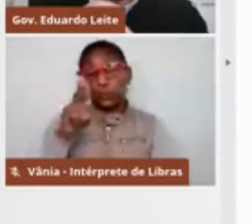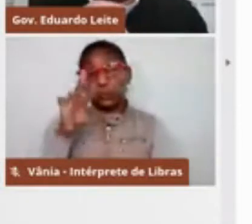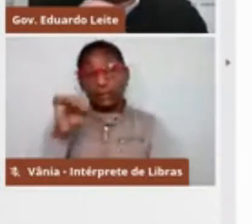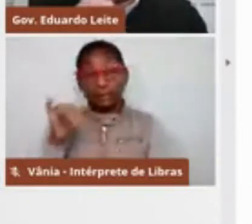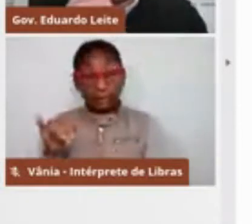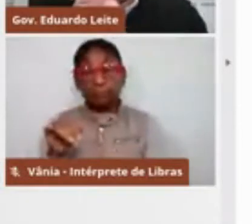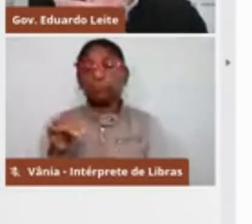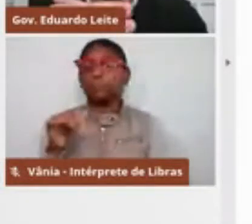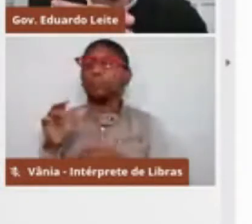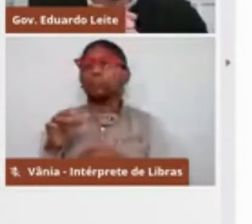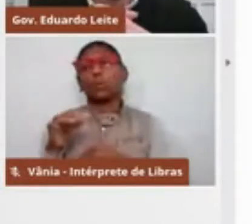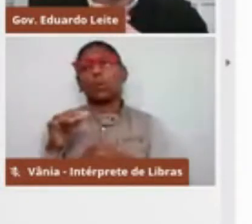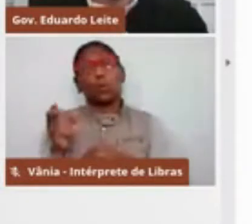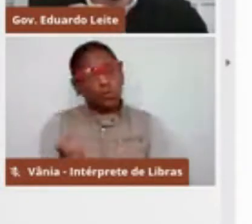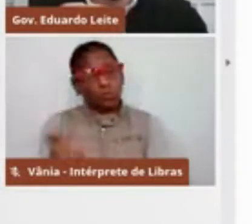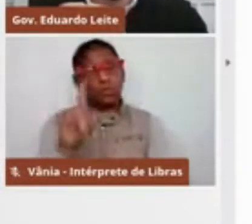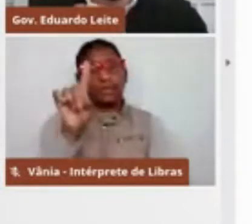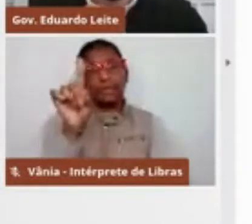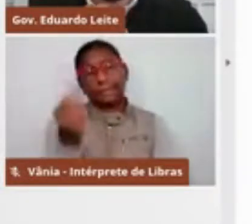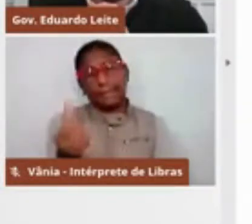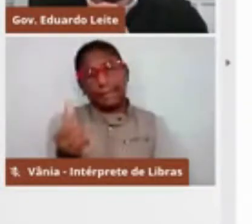mantiveram em 16